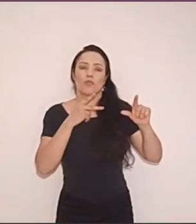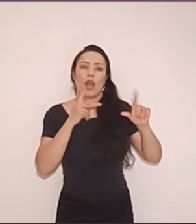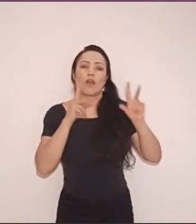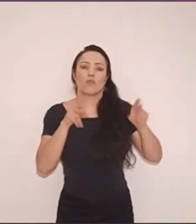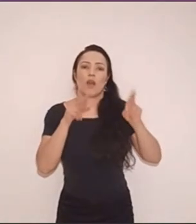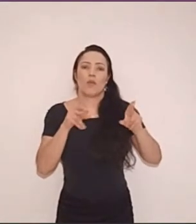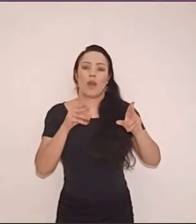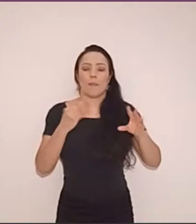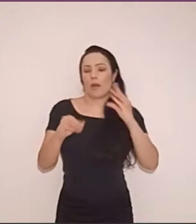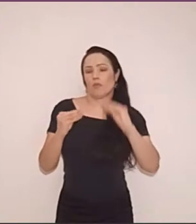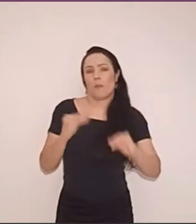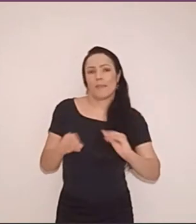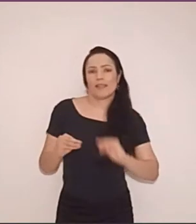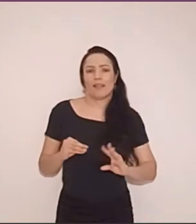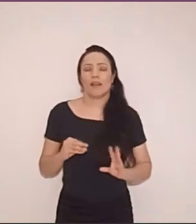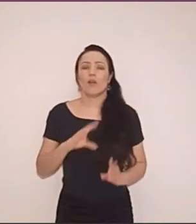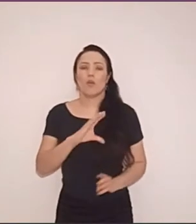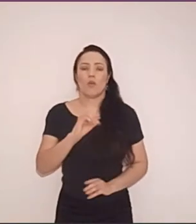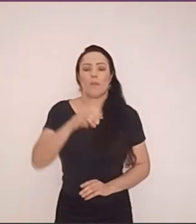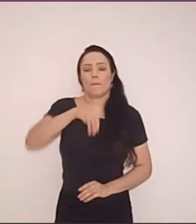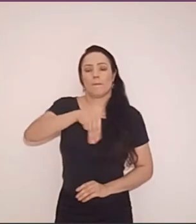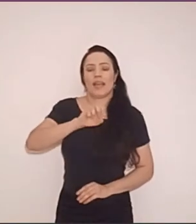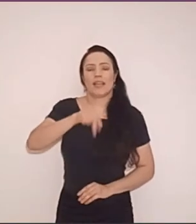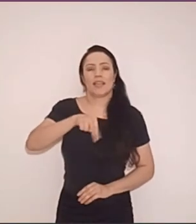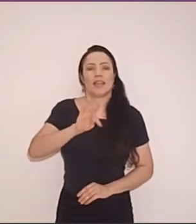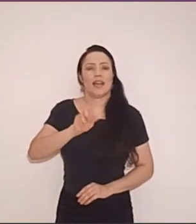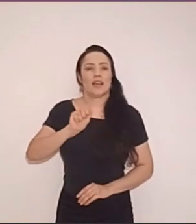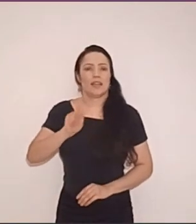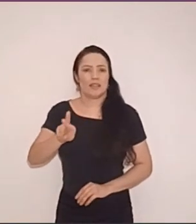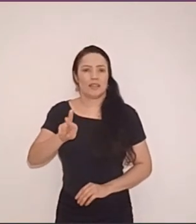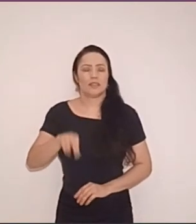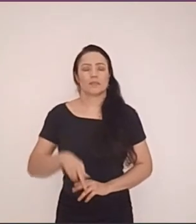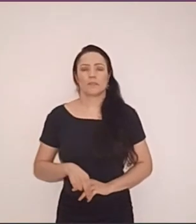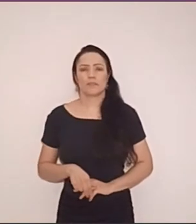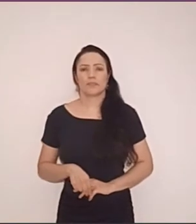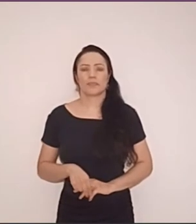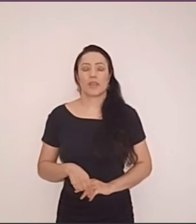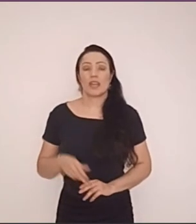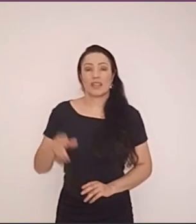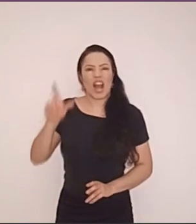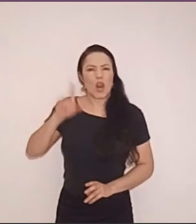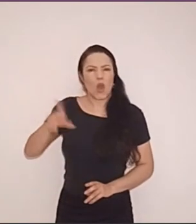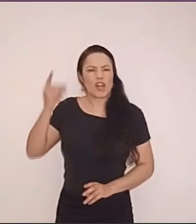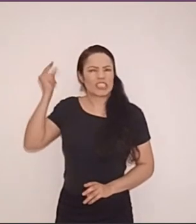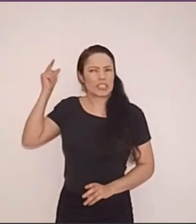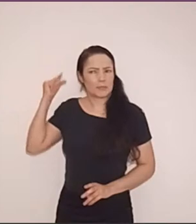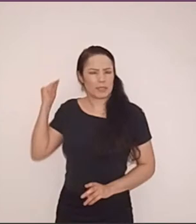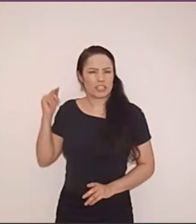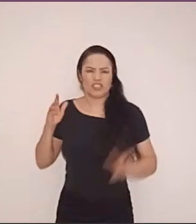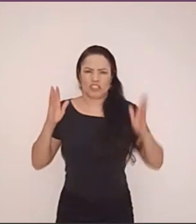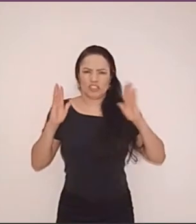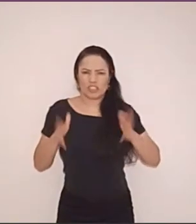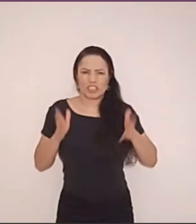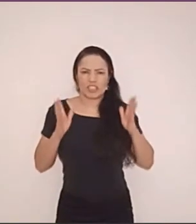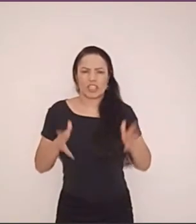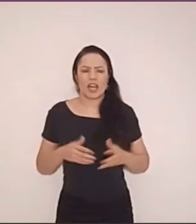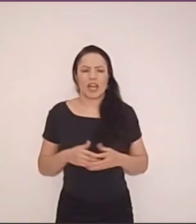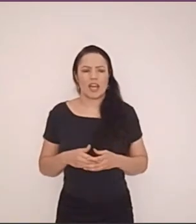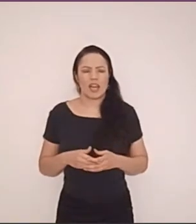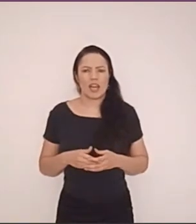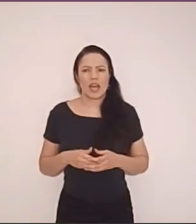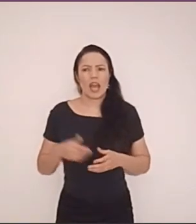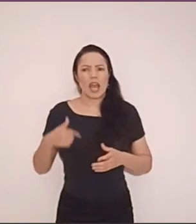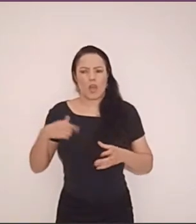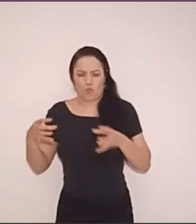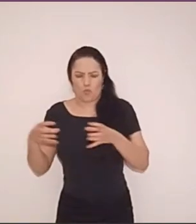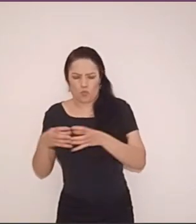até estão mas é dizer isso que a lógica eu Cristã mano vou-te estaline a escala assim da